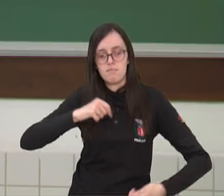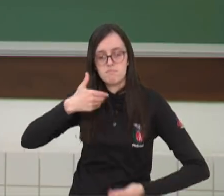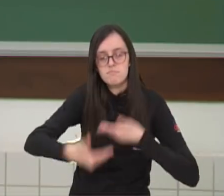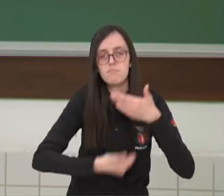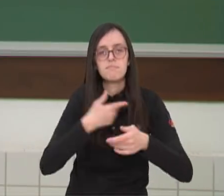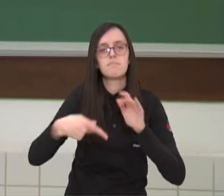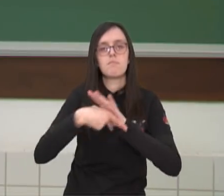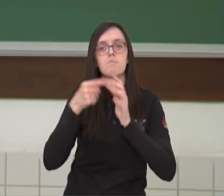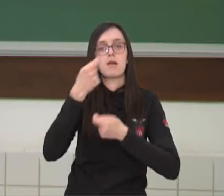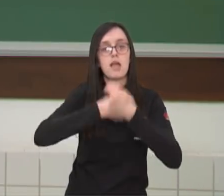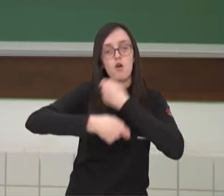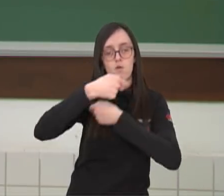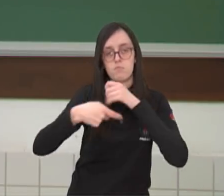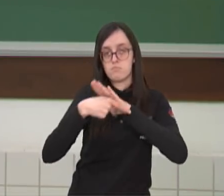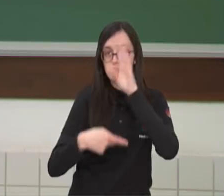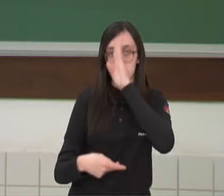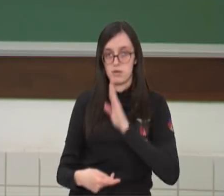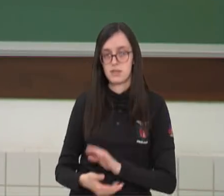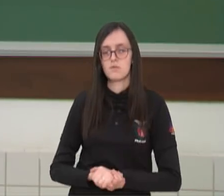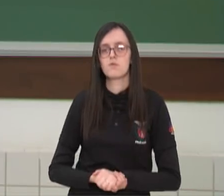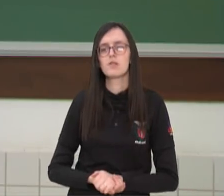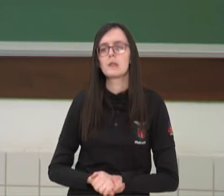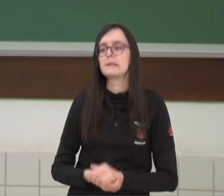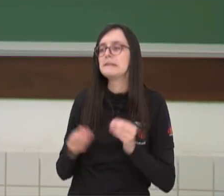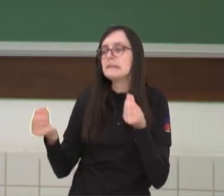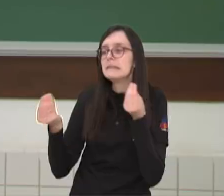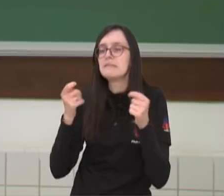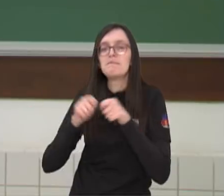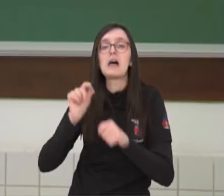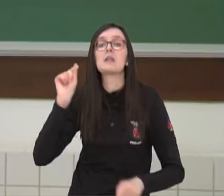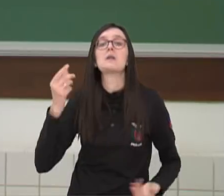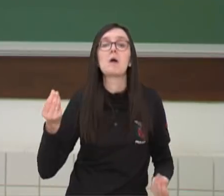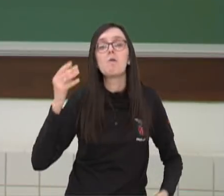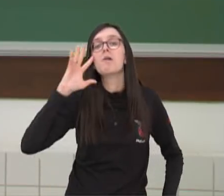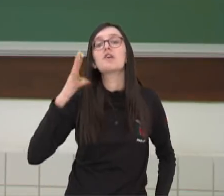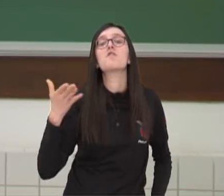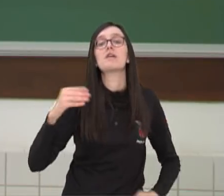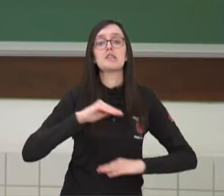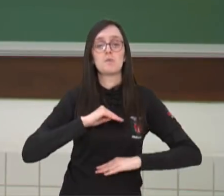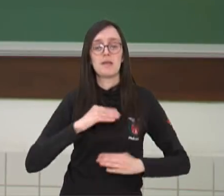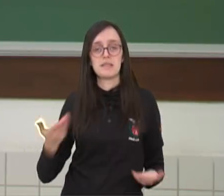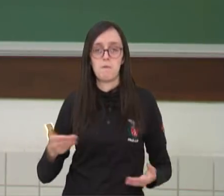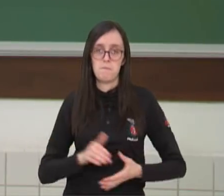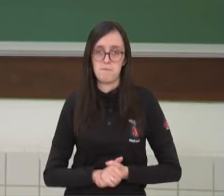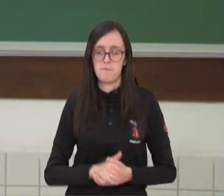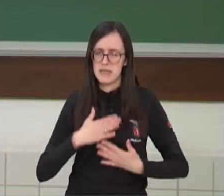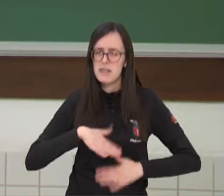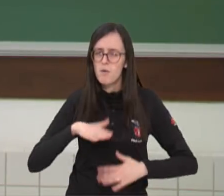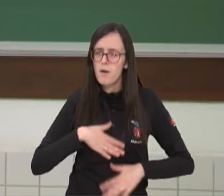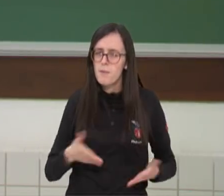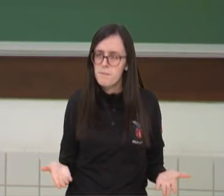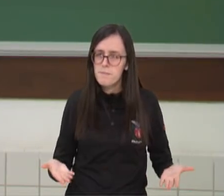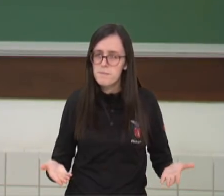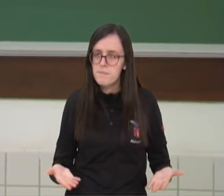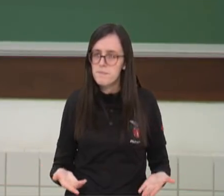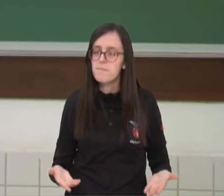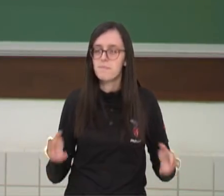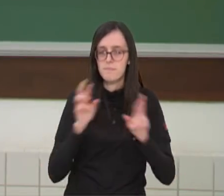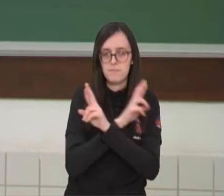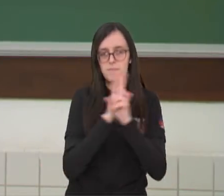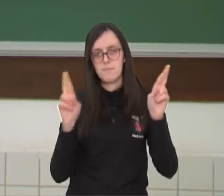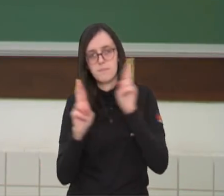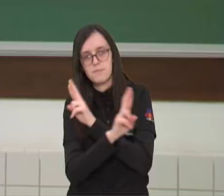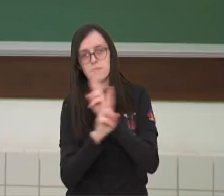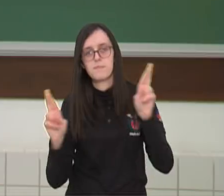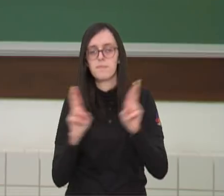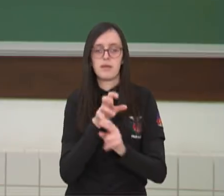desenvolvimento econômico do Brasil. O que fazer? Como resolver essa situação? Tranquilo? Relação,